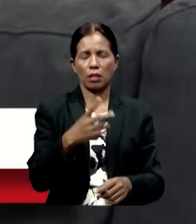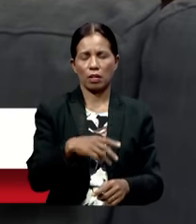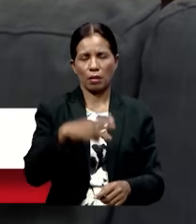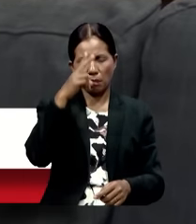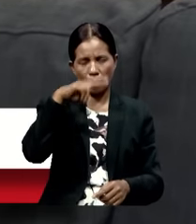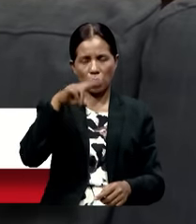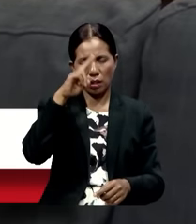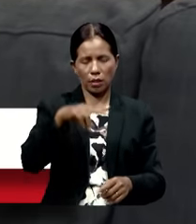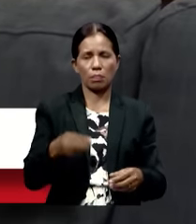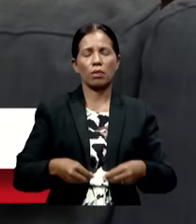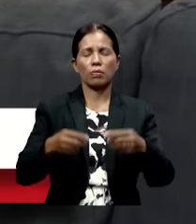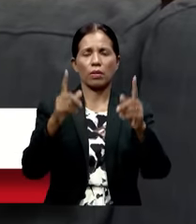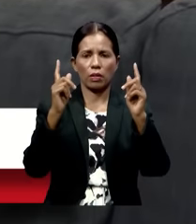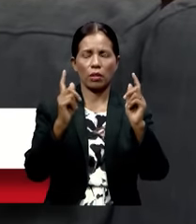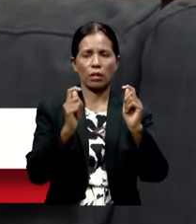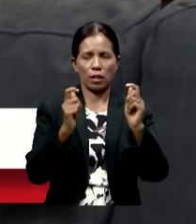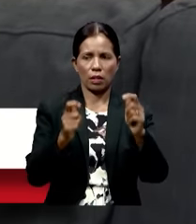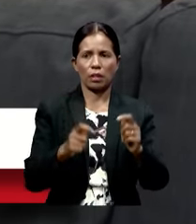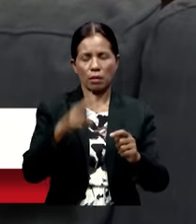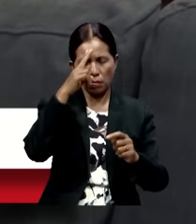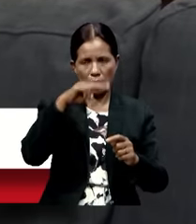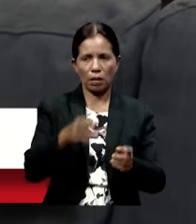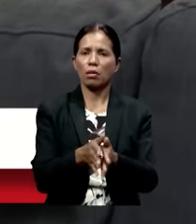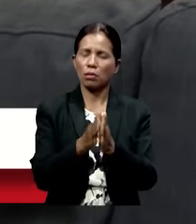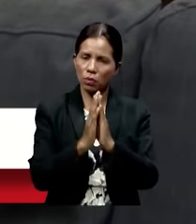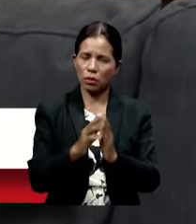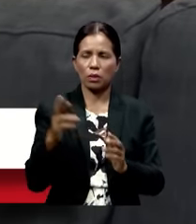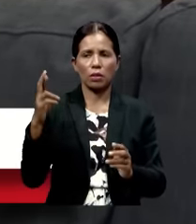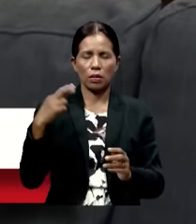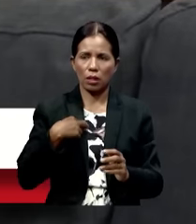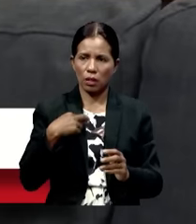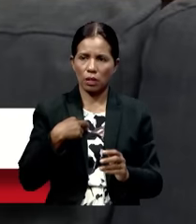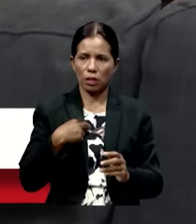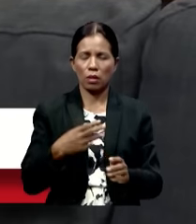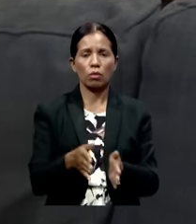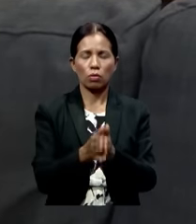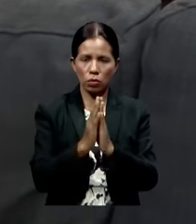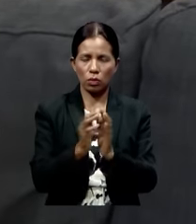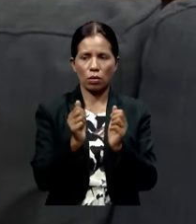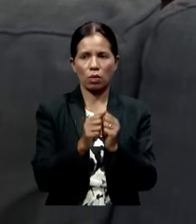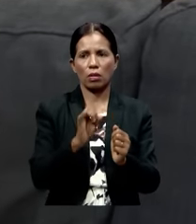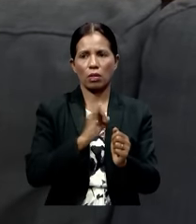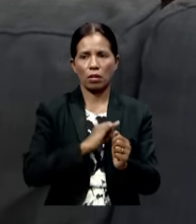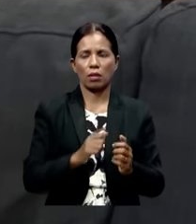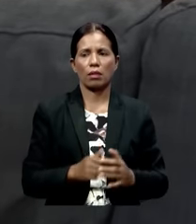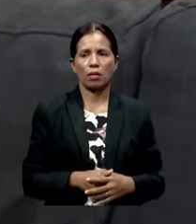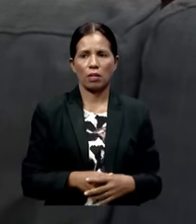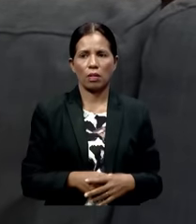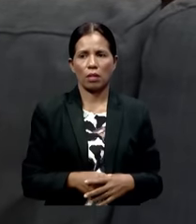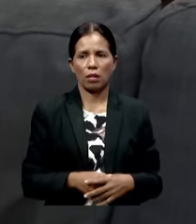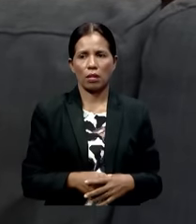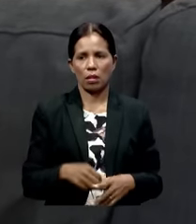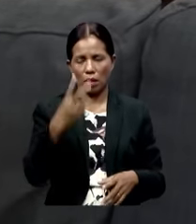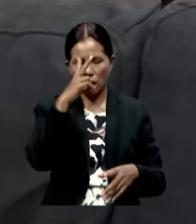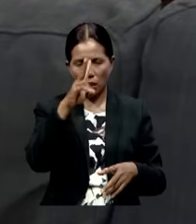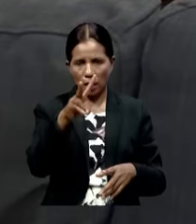Lalos Timoran. Malásia era uma russo rásic, direita hoita, embolia na esconta. Kata karya